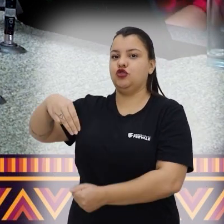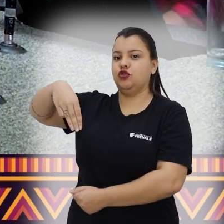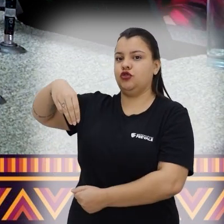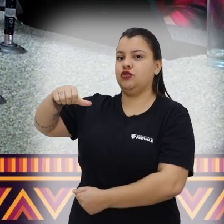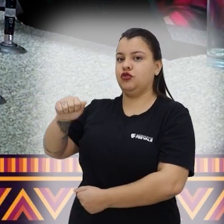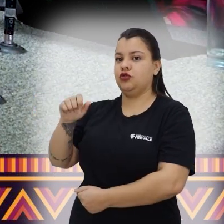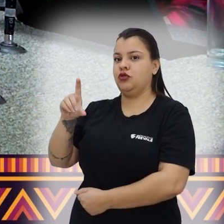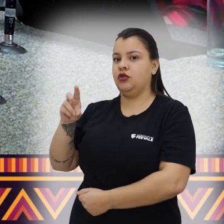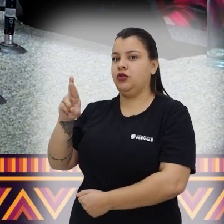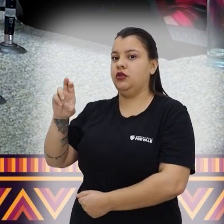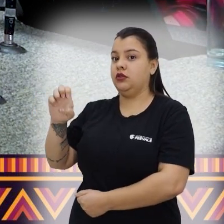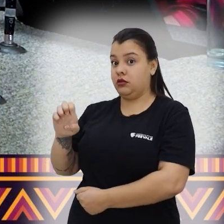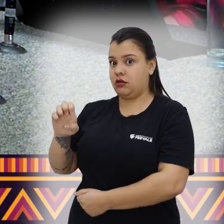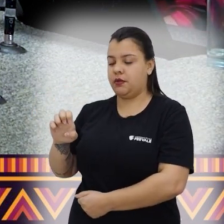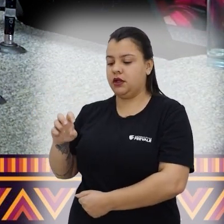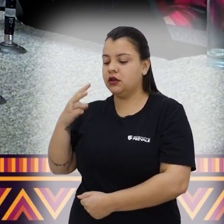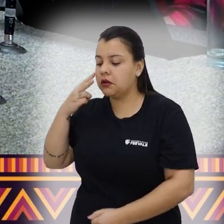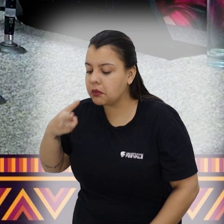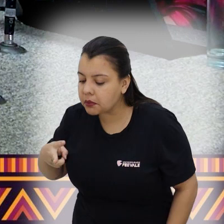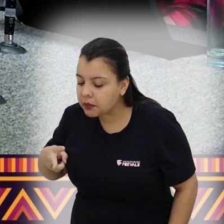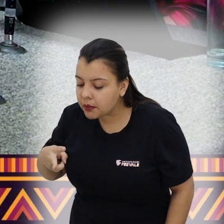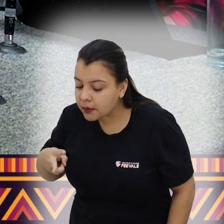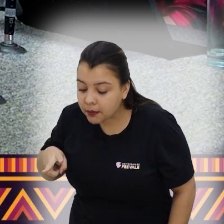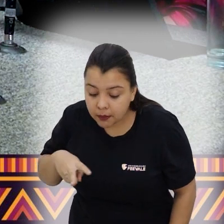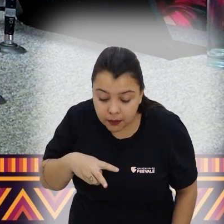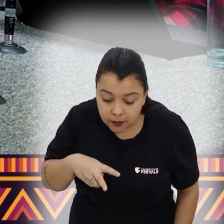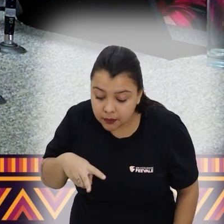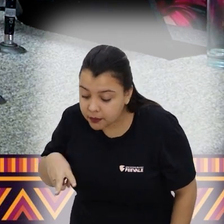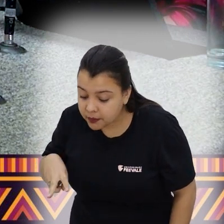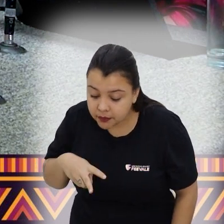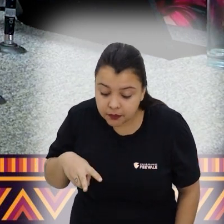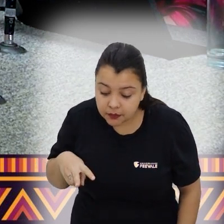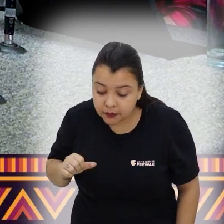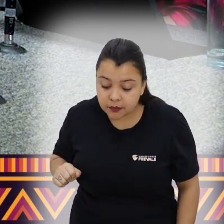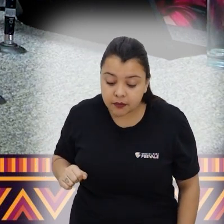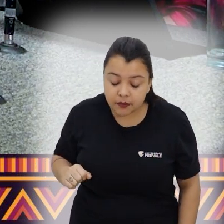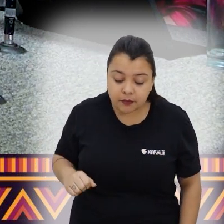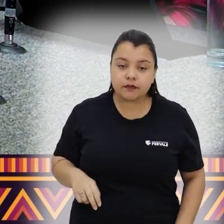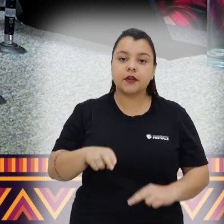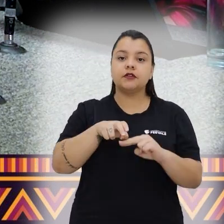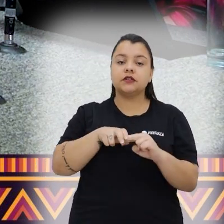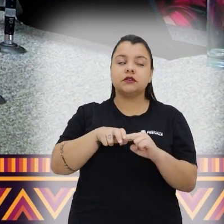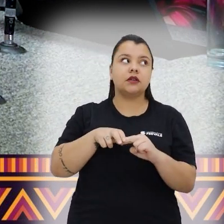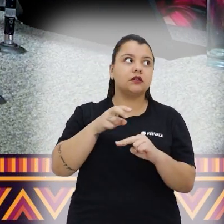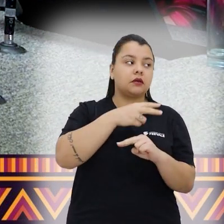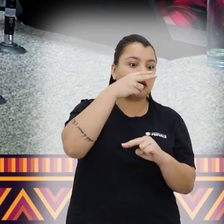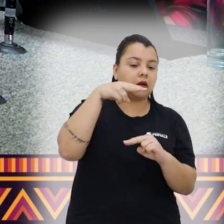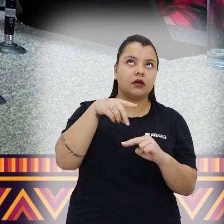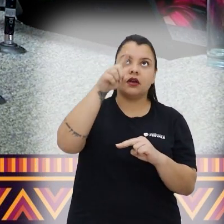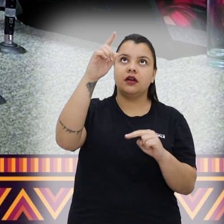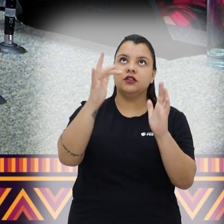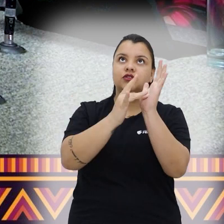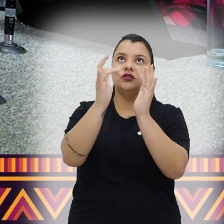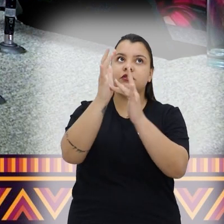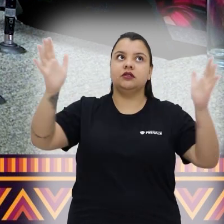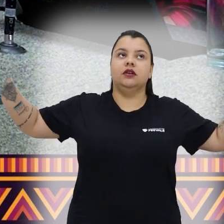Para ver se realmente tu estava fazendo sem colar. Então, eu era vigiado pela madre e por uma imagem de Jesus Cristo de braços